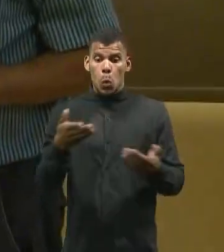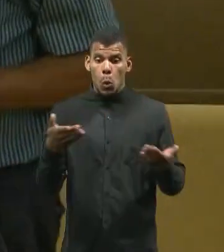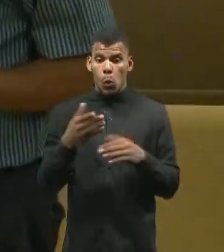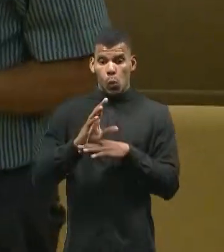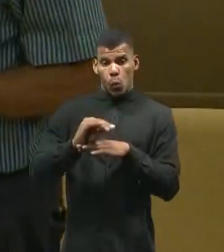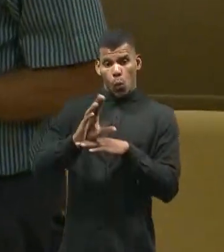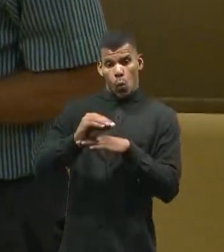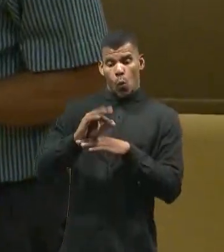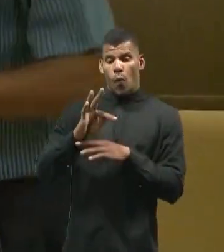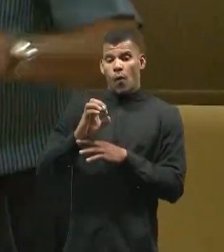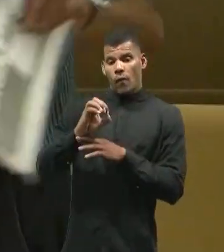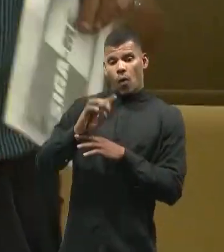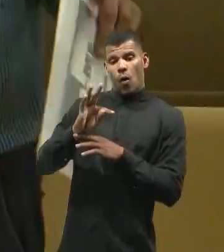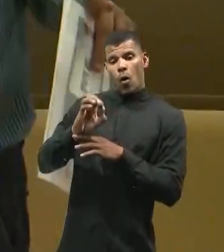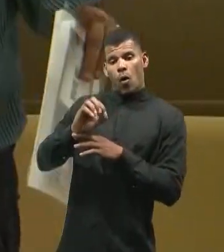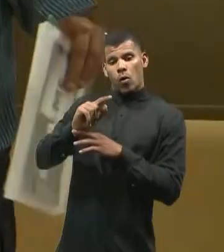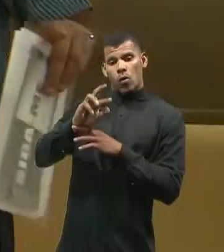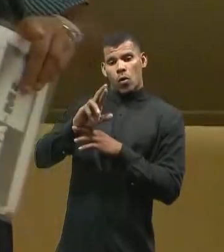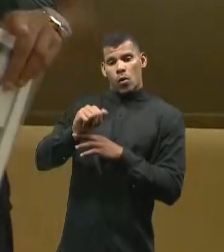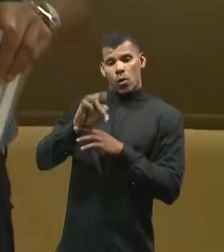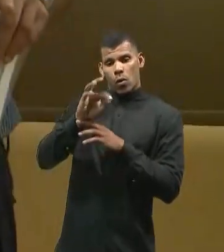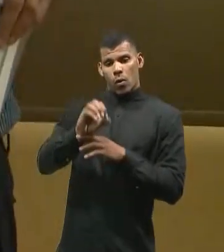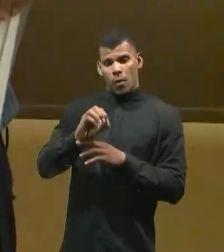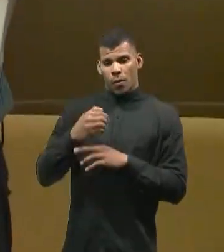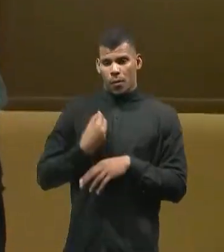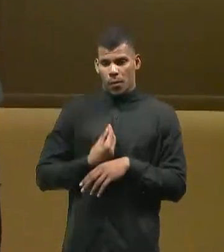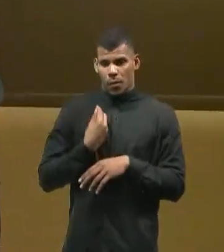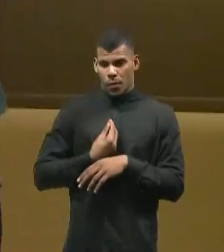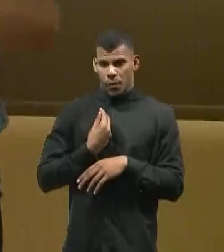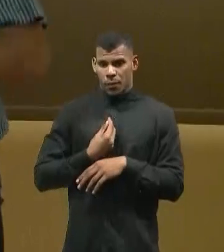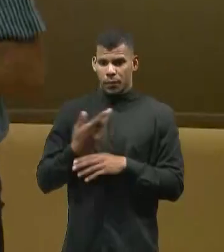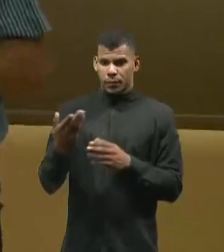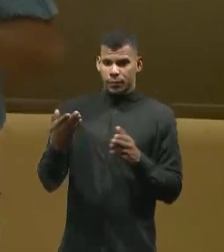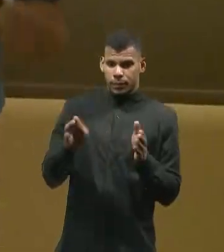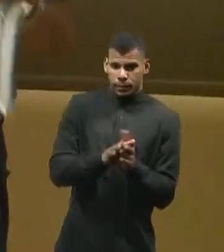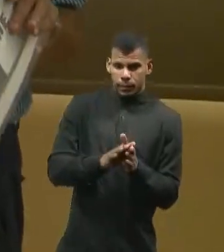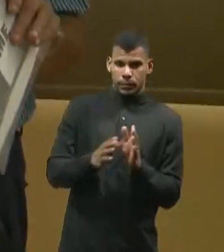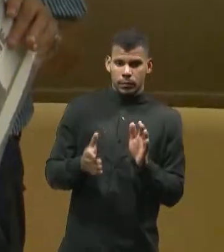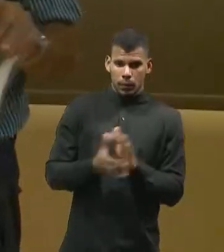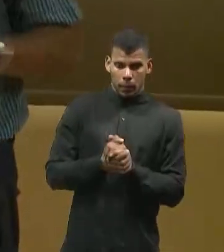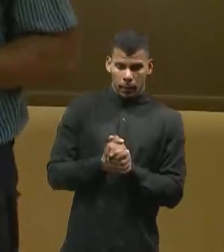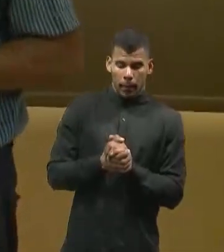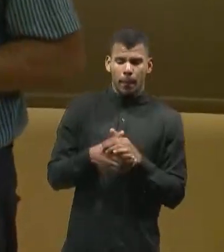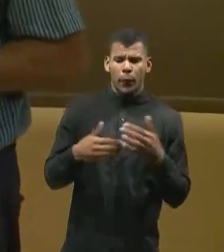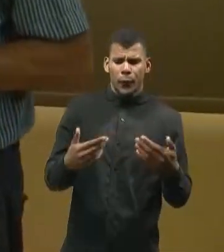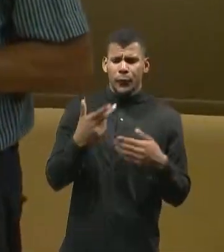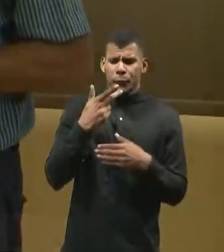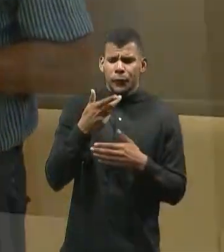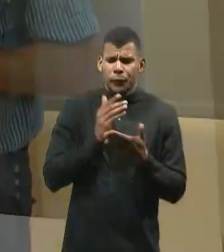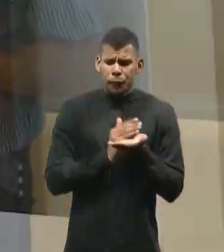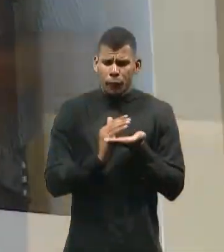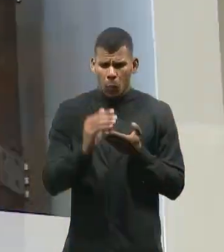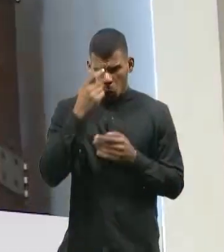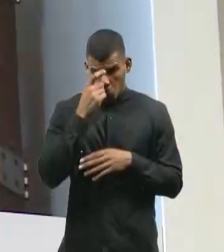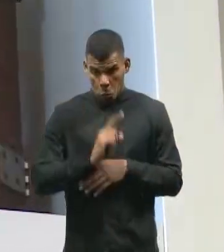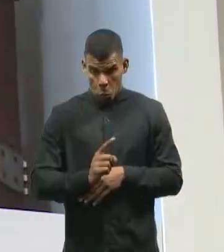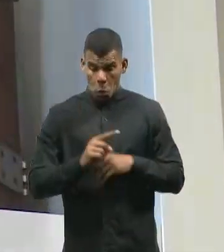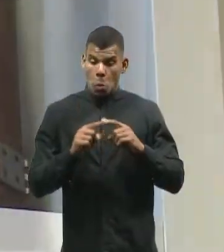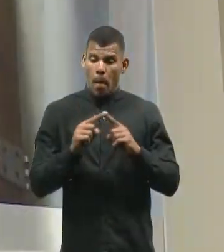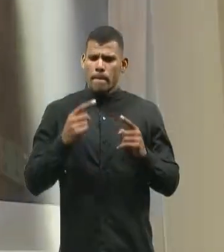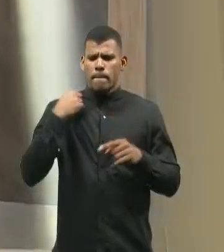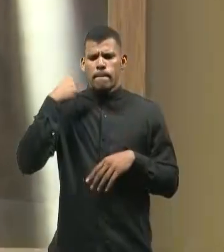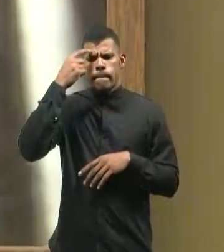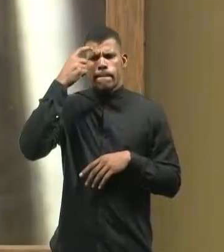fotógrafo. Eu não sei se eu disse... Está aqui, Daniel está chegando. Eu não sei se eu disse no começo, mas essa exposição, ela foi